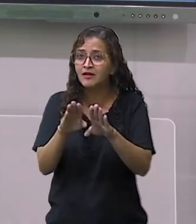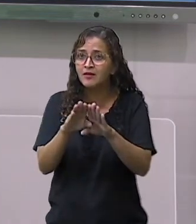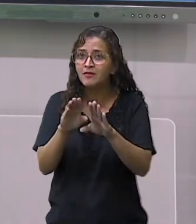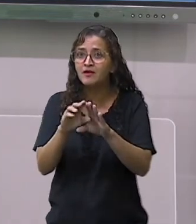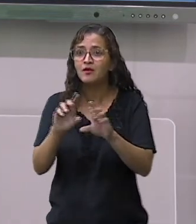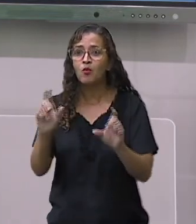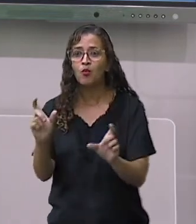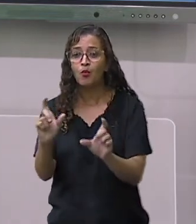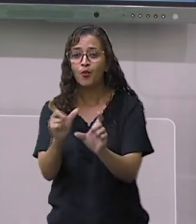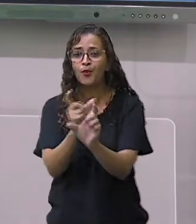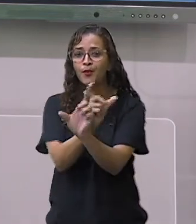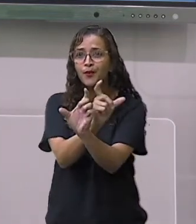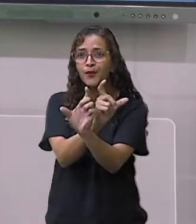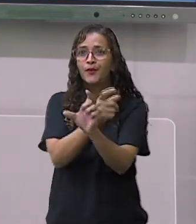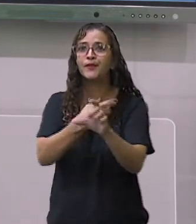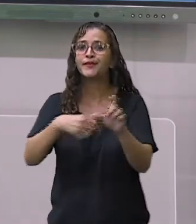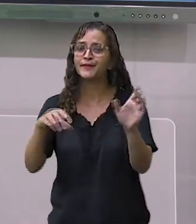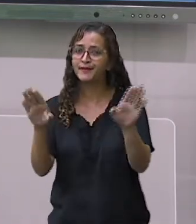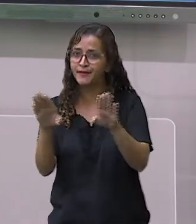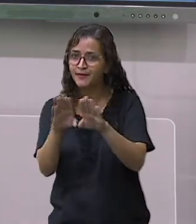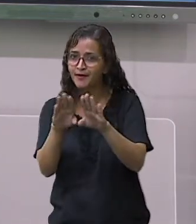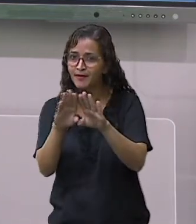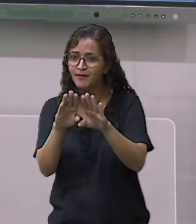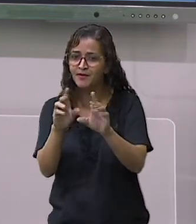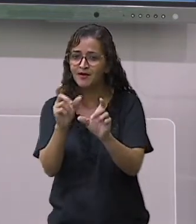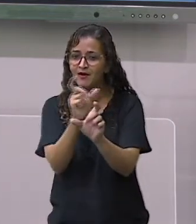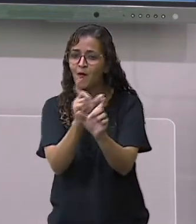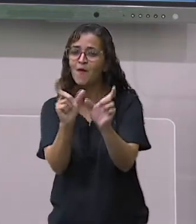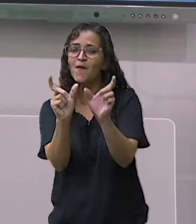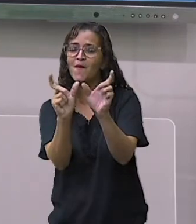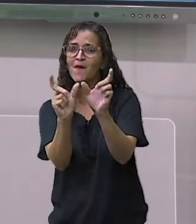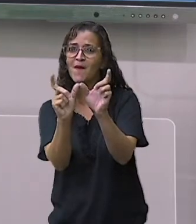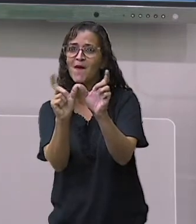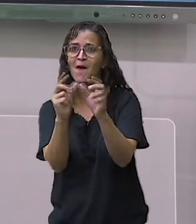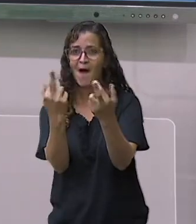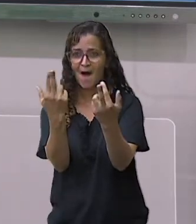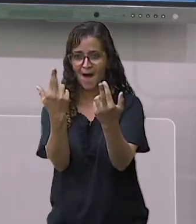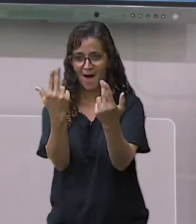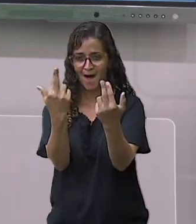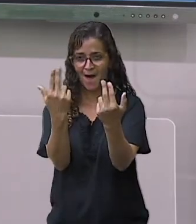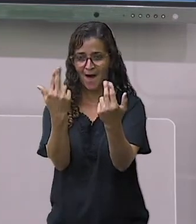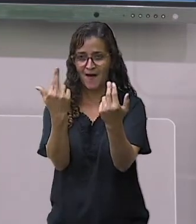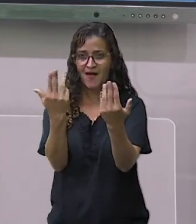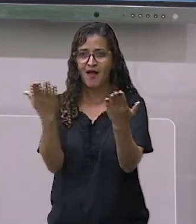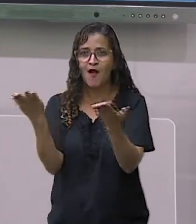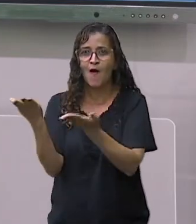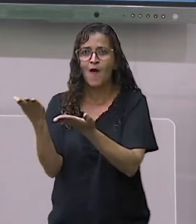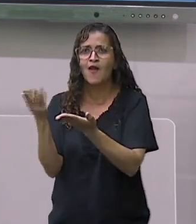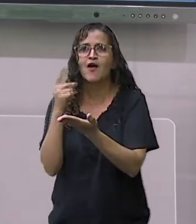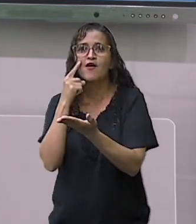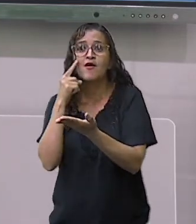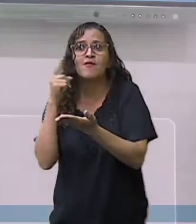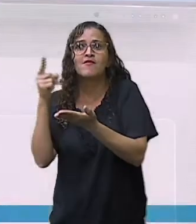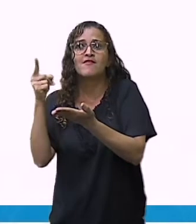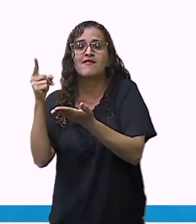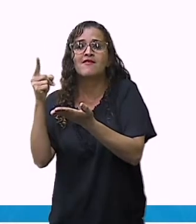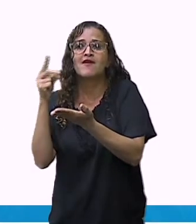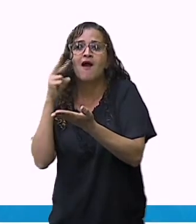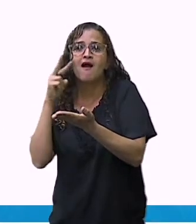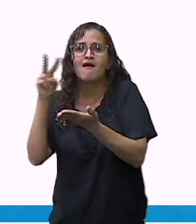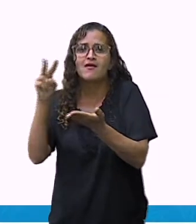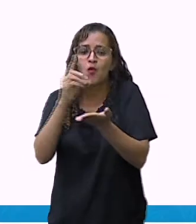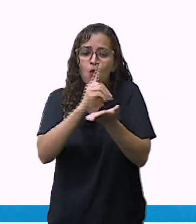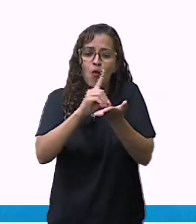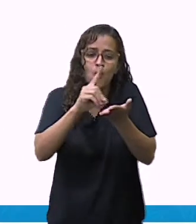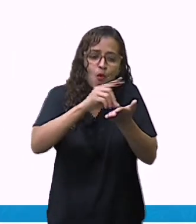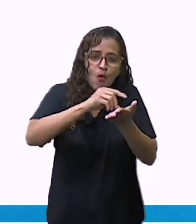sinônimo. Vamos agora ver uma definição retirada de um modelo de dicionário